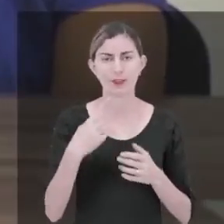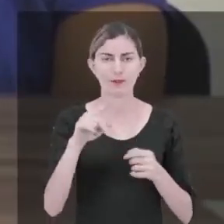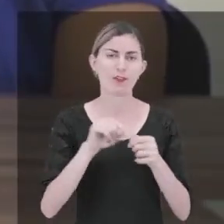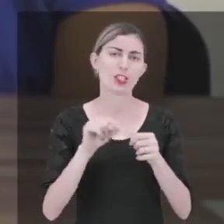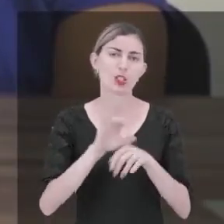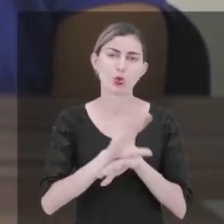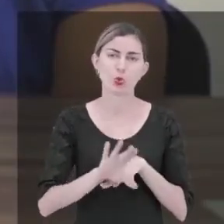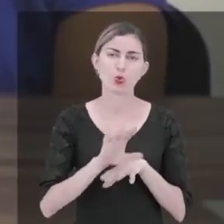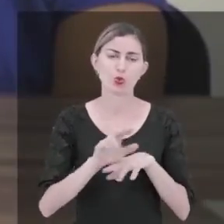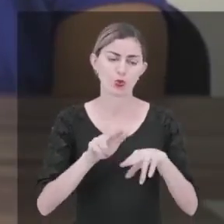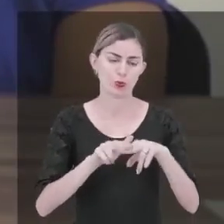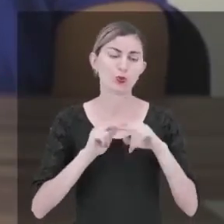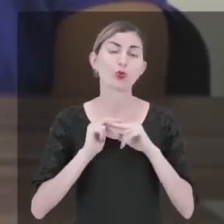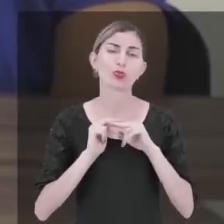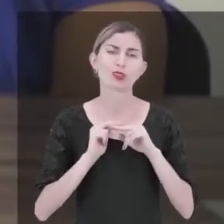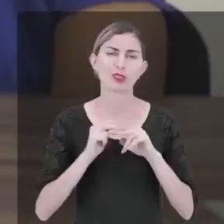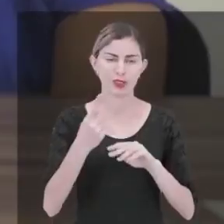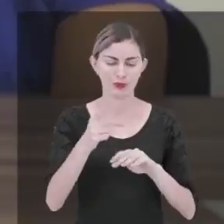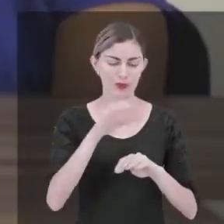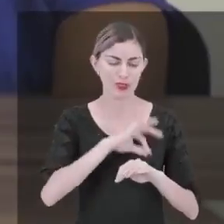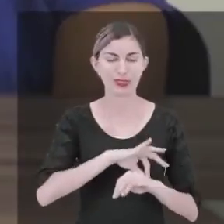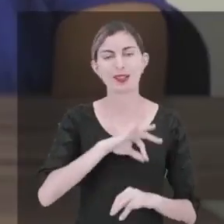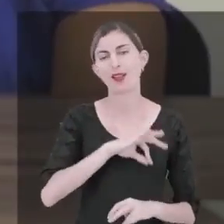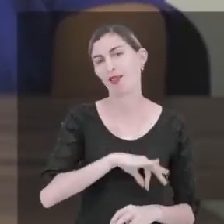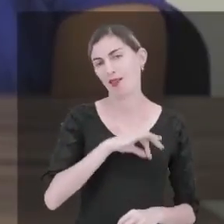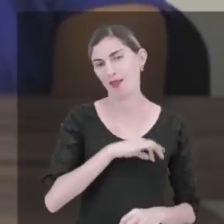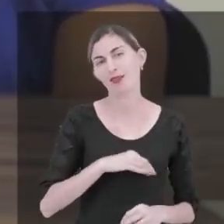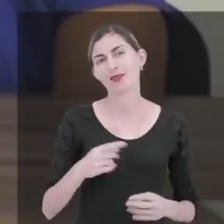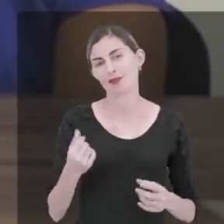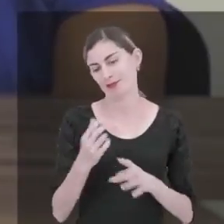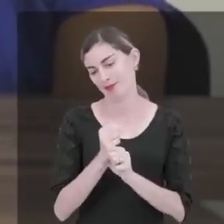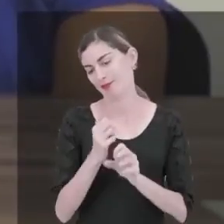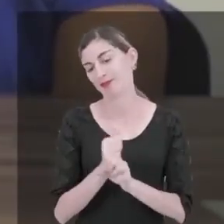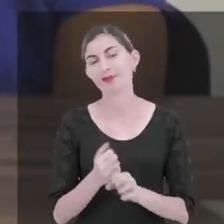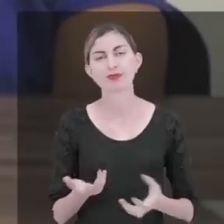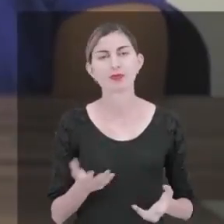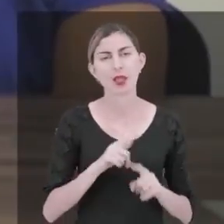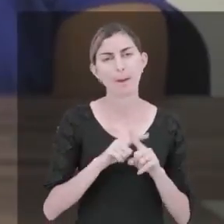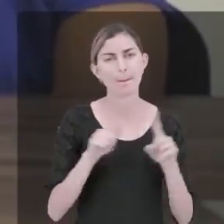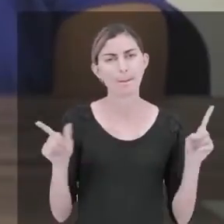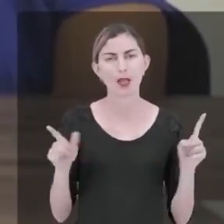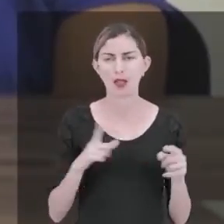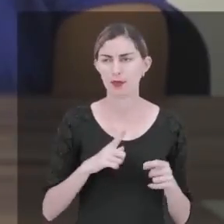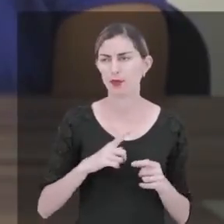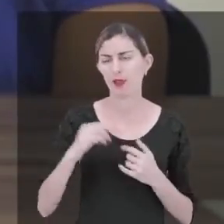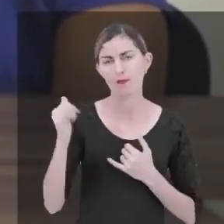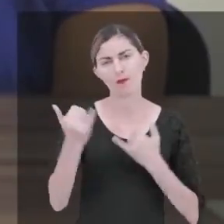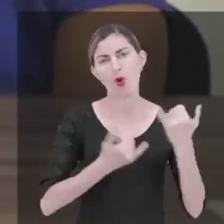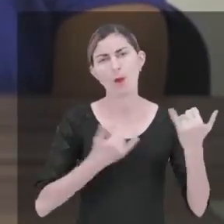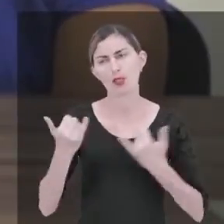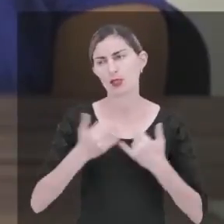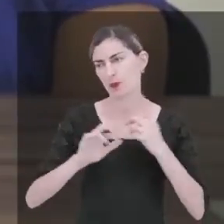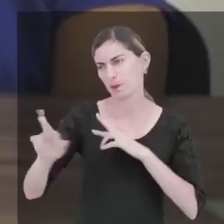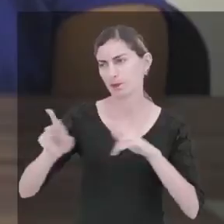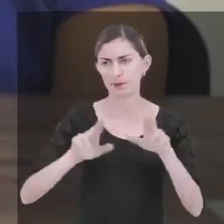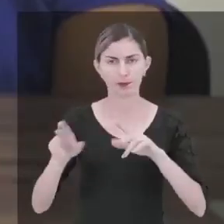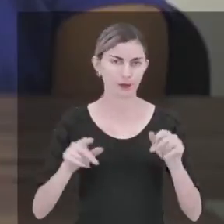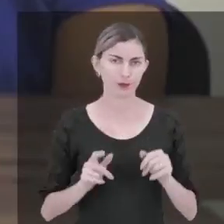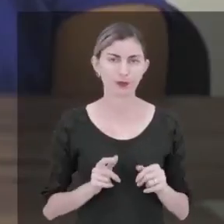vezes poder fazer algum curso por causa da oneração no orçamento. Mas existem muitas